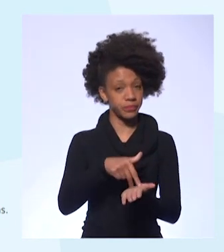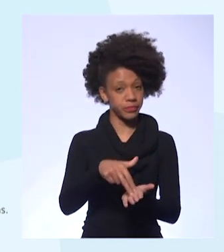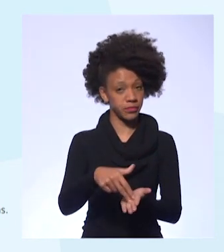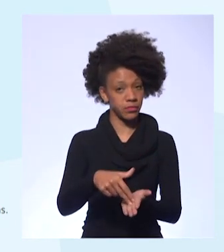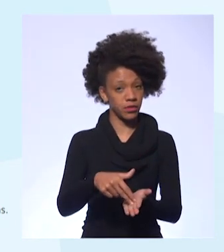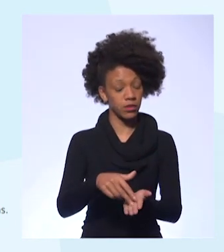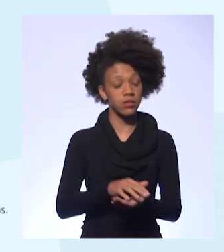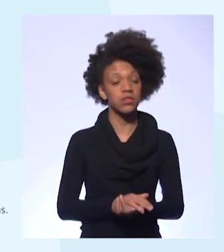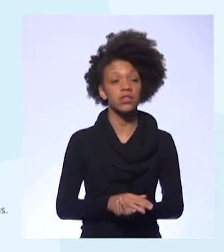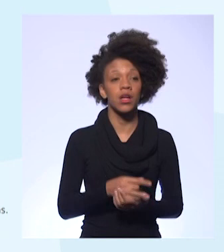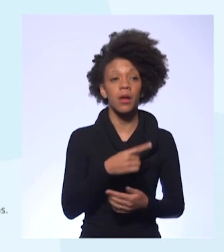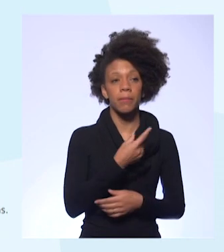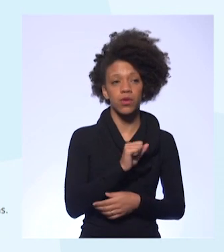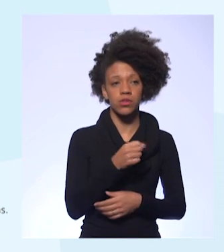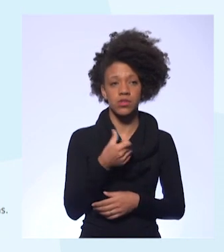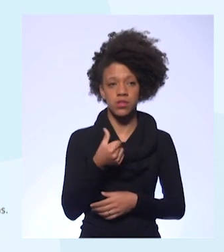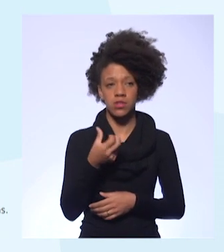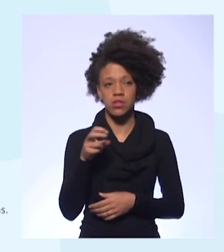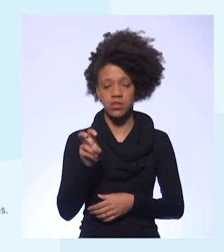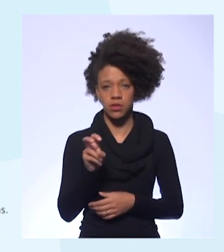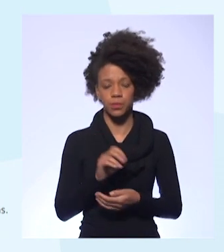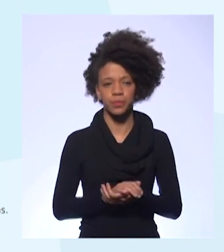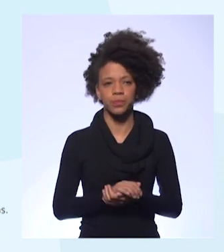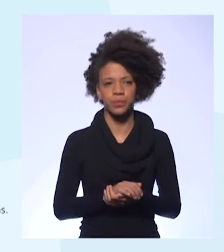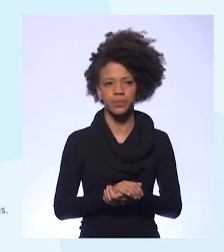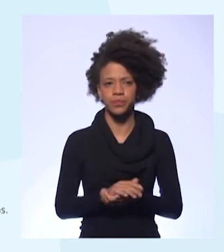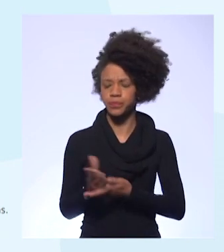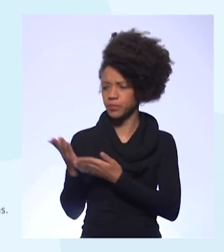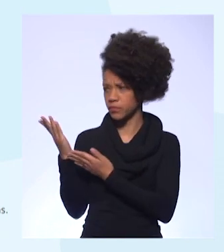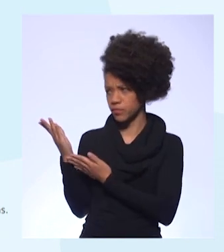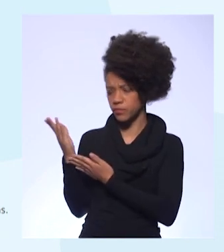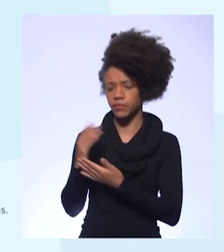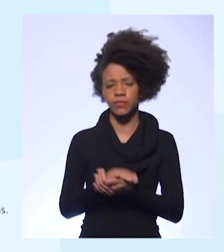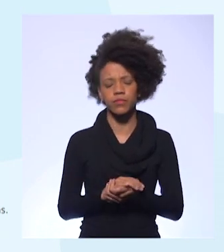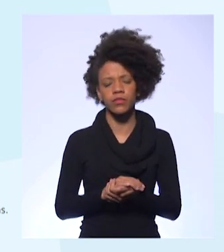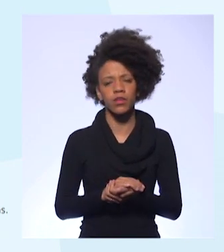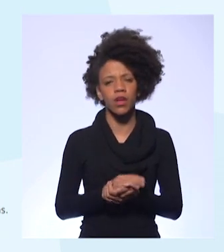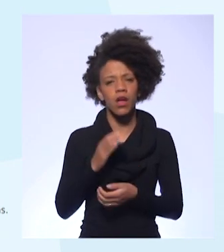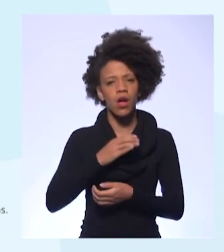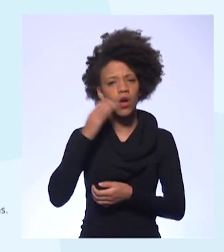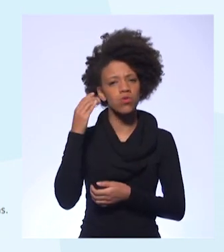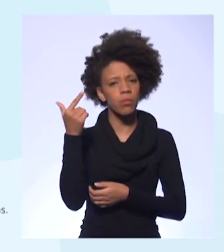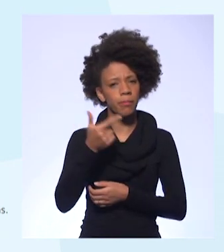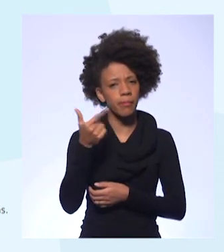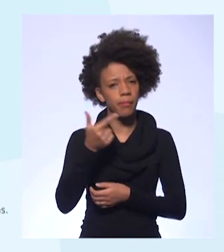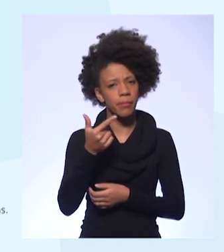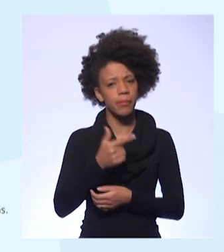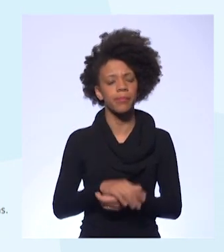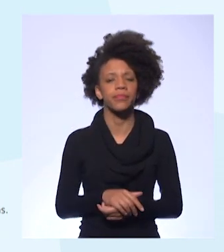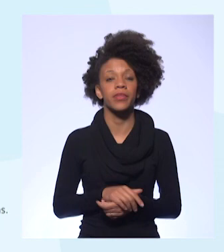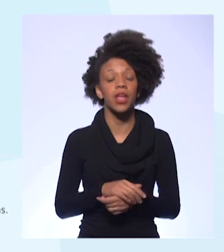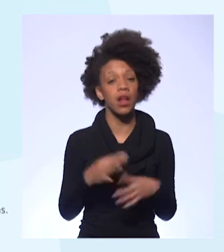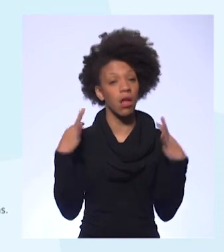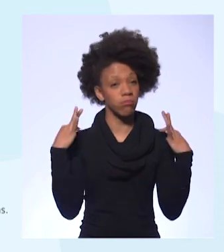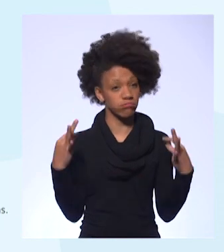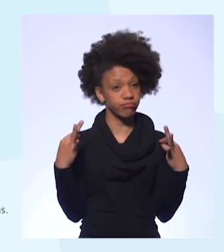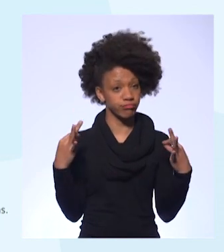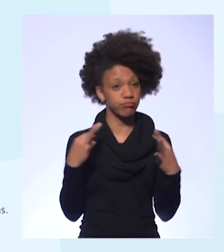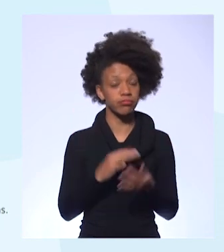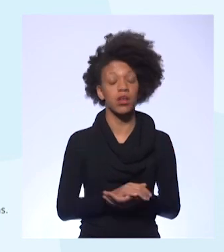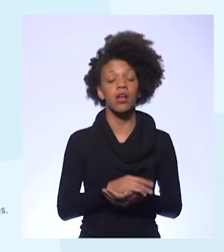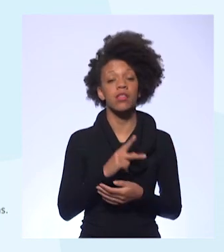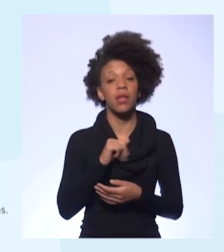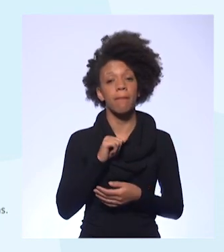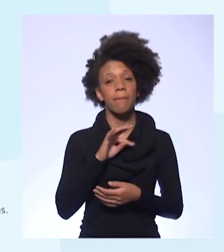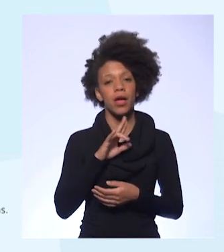vão com armas e d1875 Olha só pessoal O Dom Pedro Segundo ele é o primeiro Voluntário da Pátria